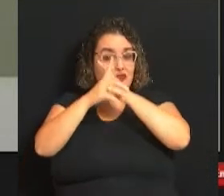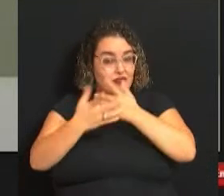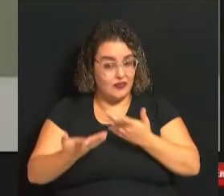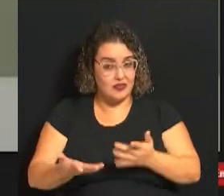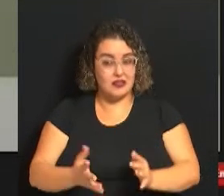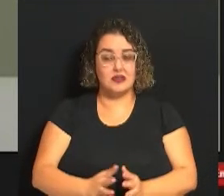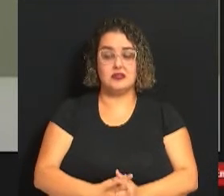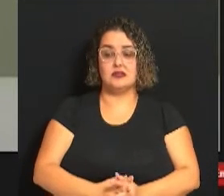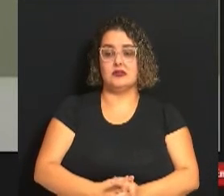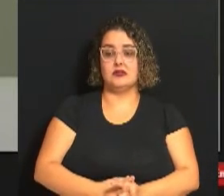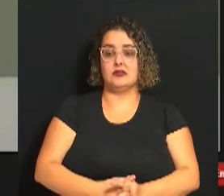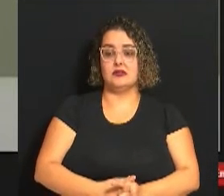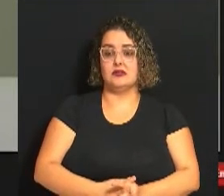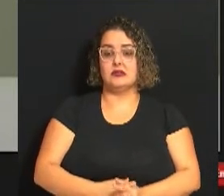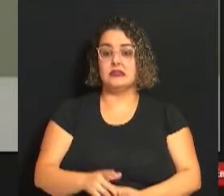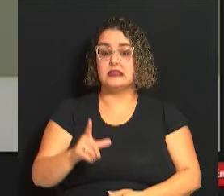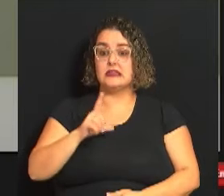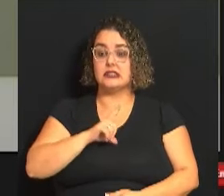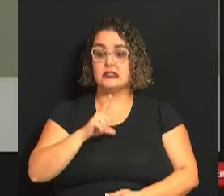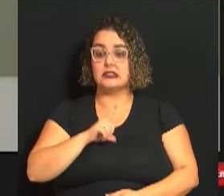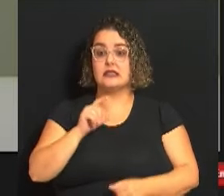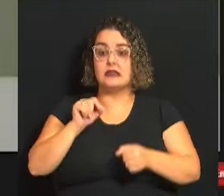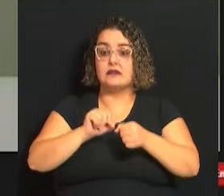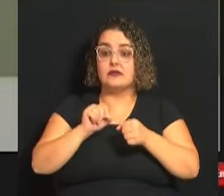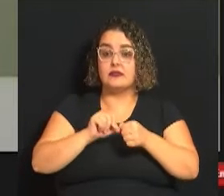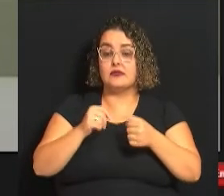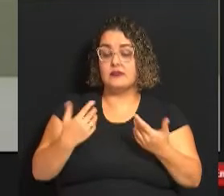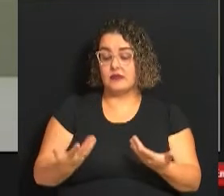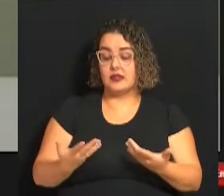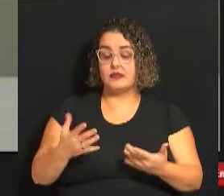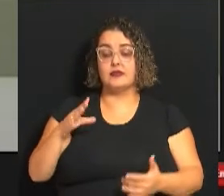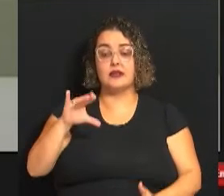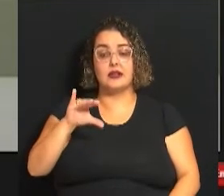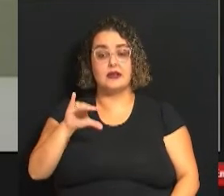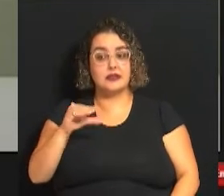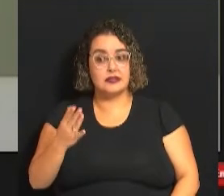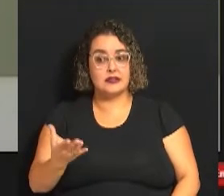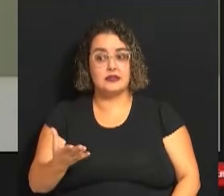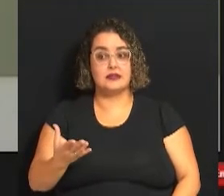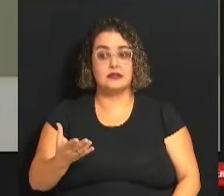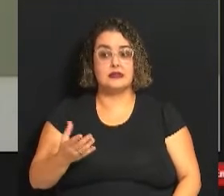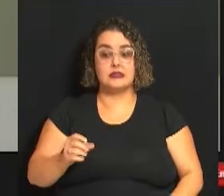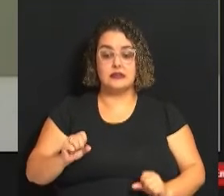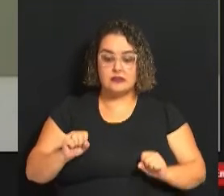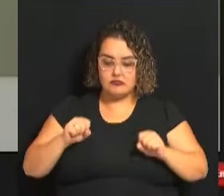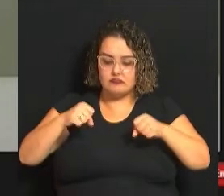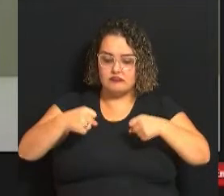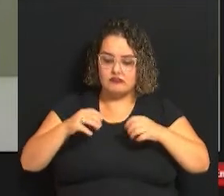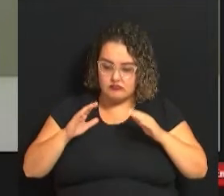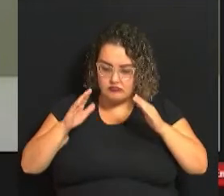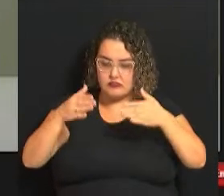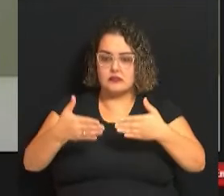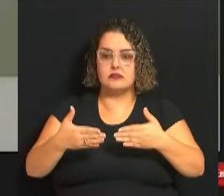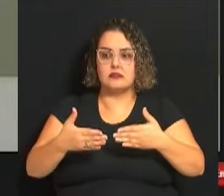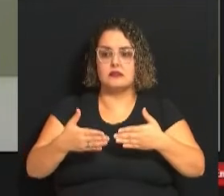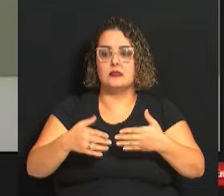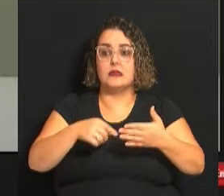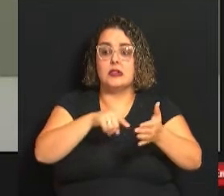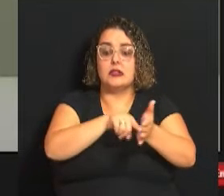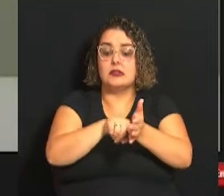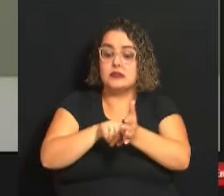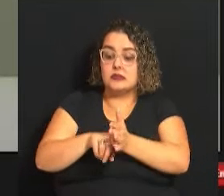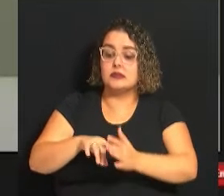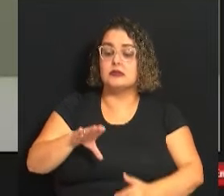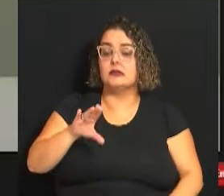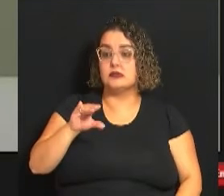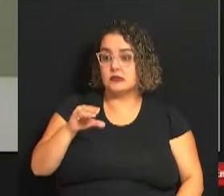tem feito com que a ciência se debruce em pesquisa para ver